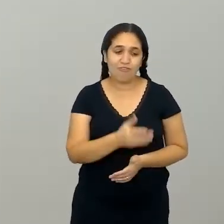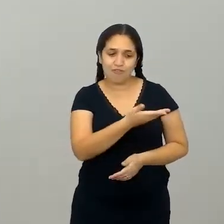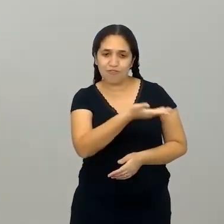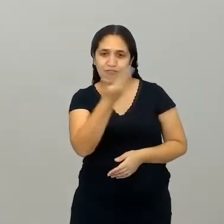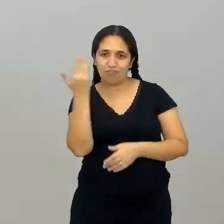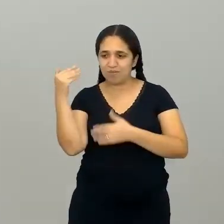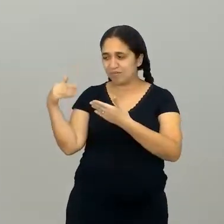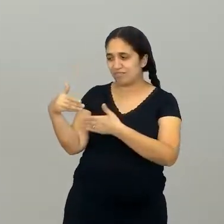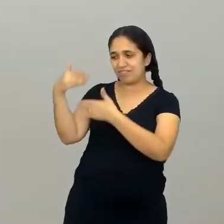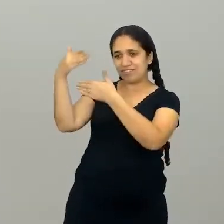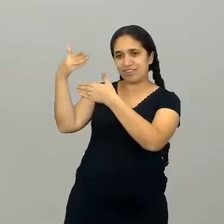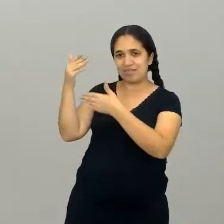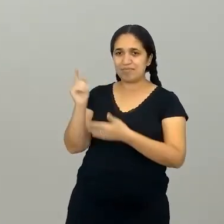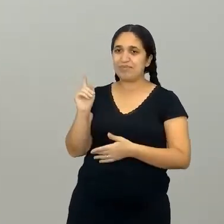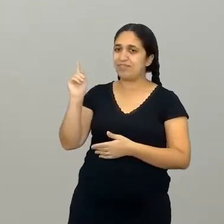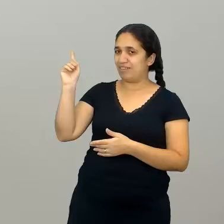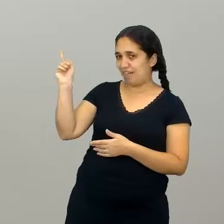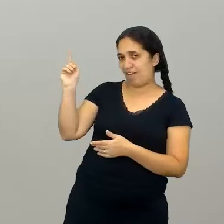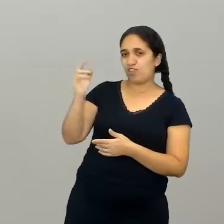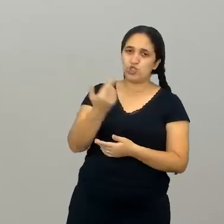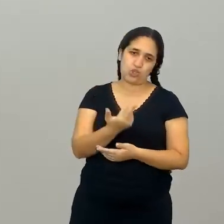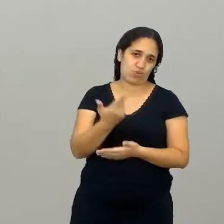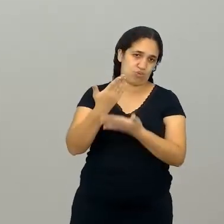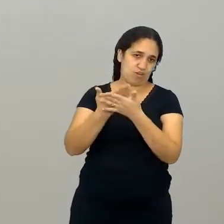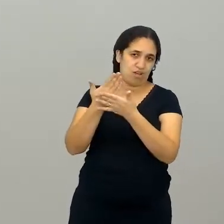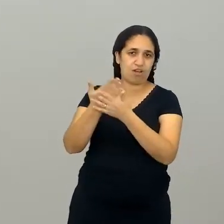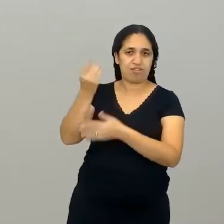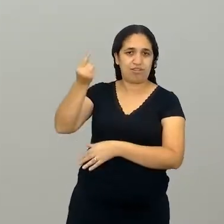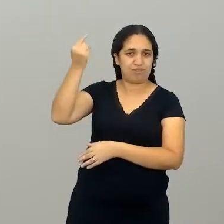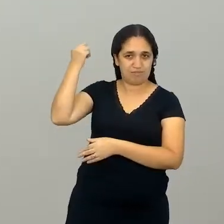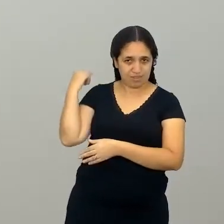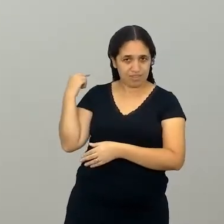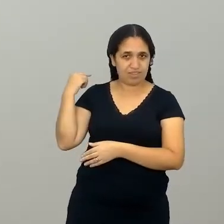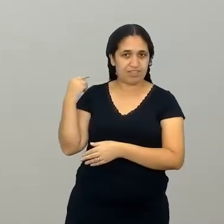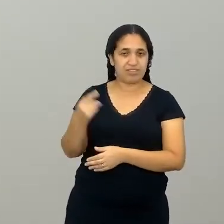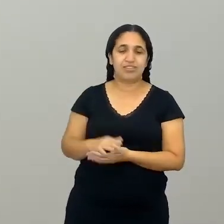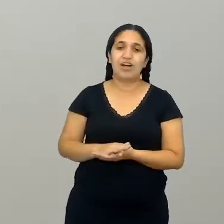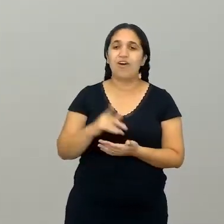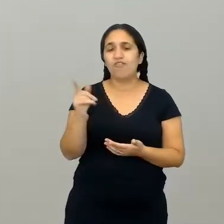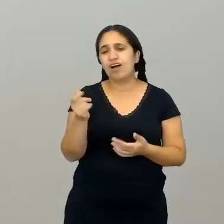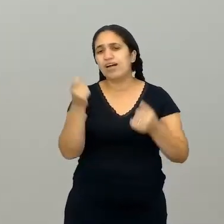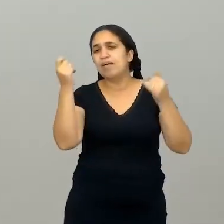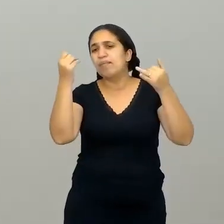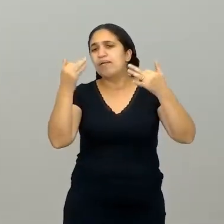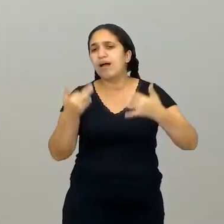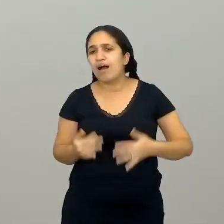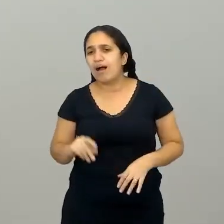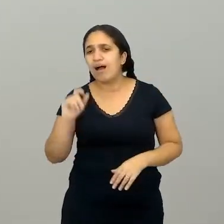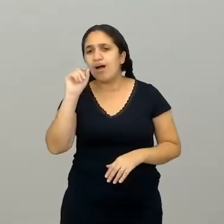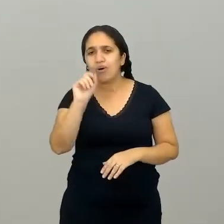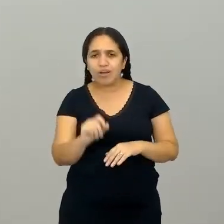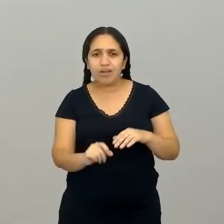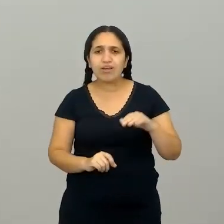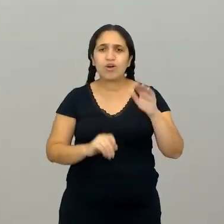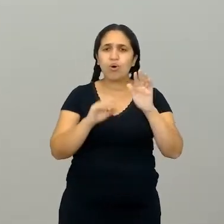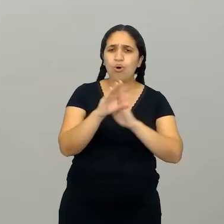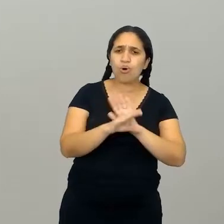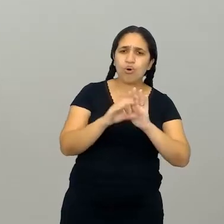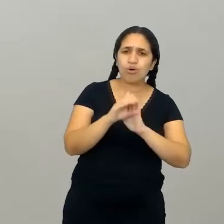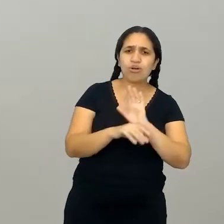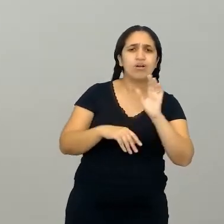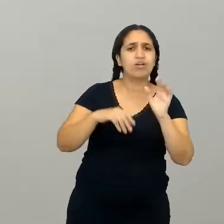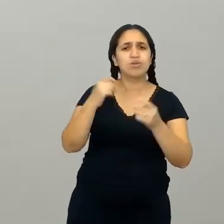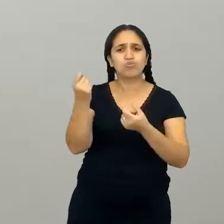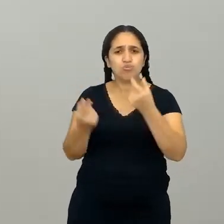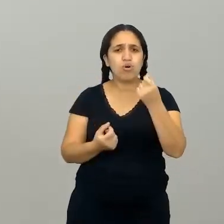LED, que assim como a gente fez na aula passada, a gente vai falar um pouquinho sobre alguns conceitos para que a